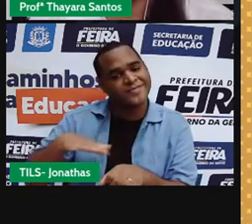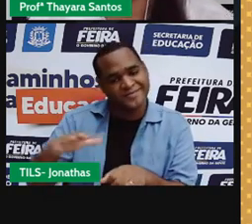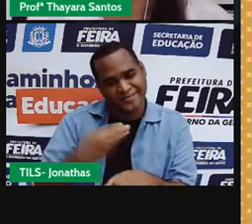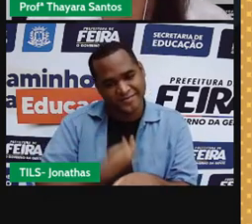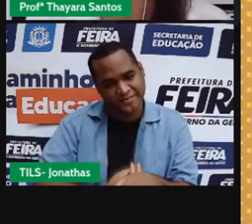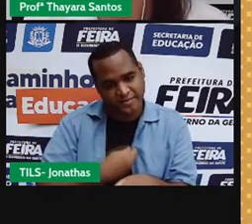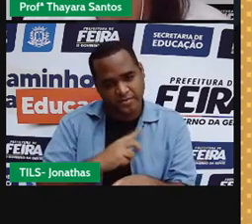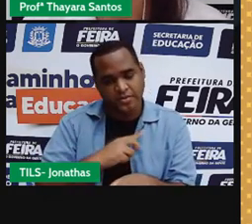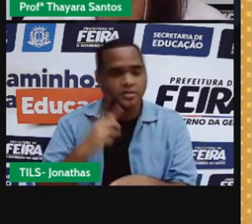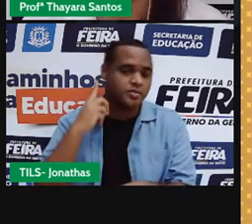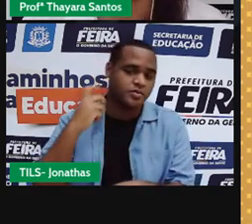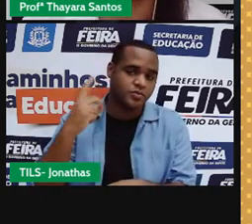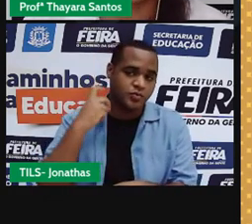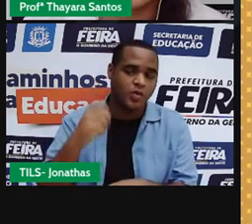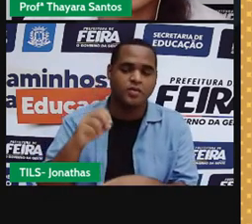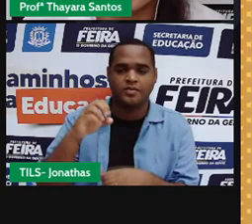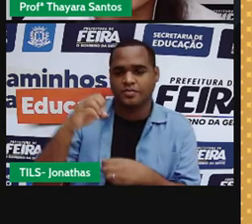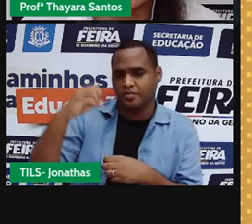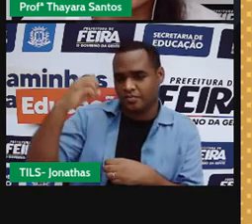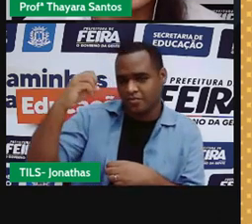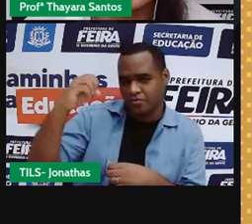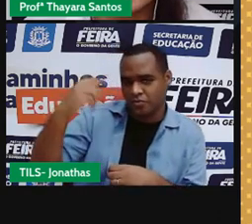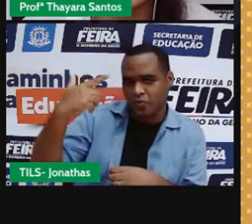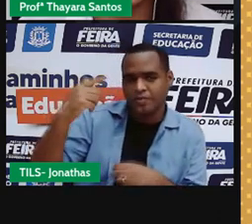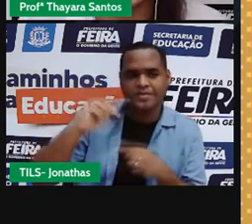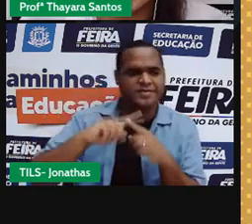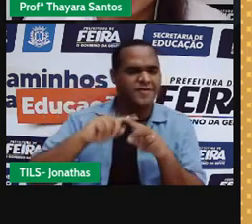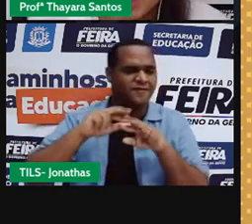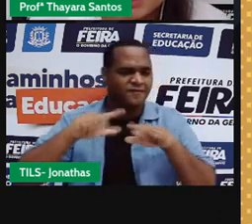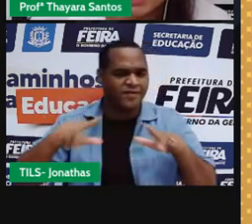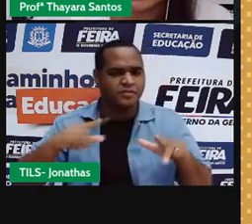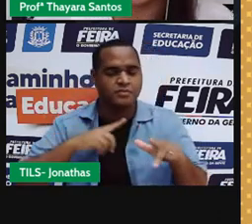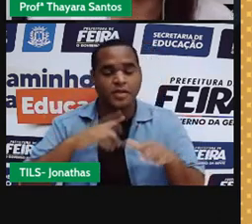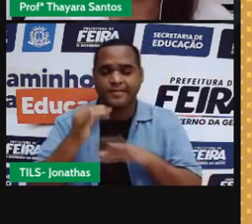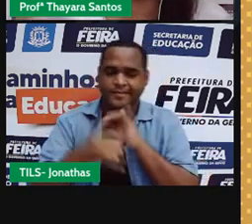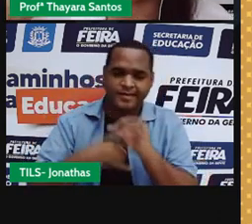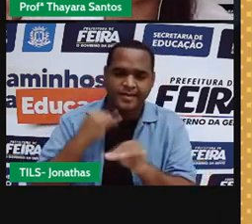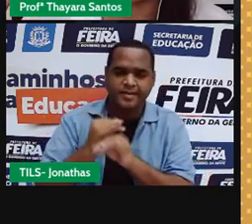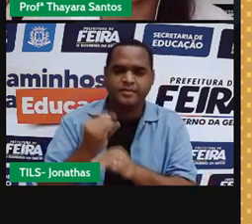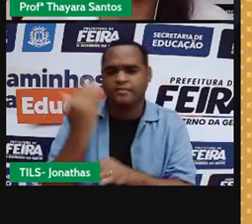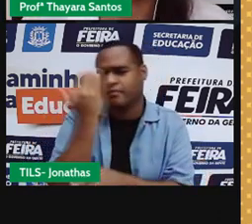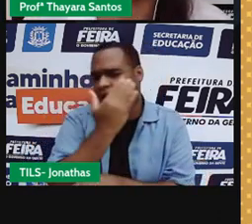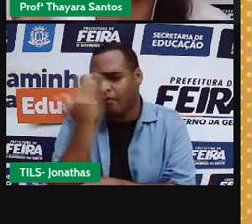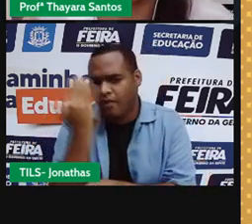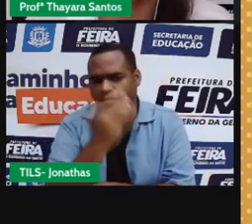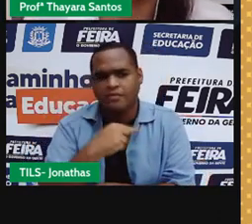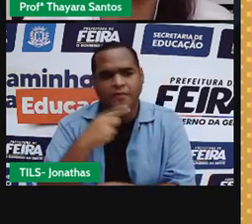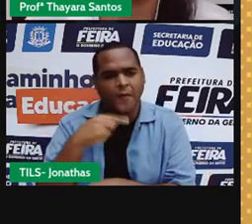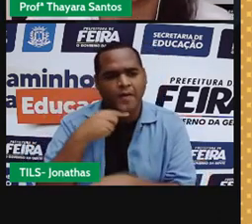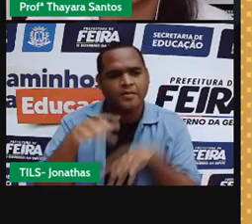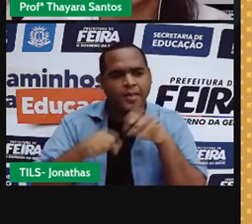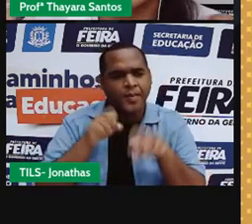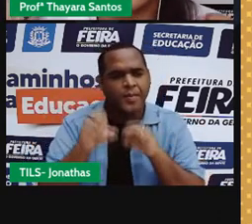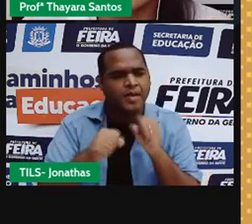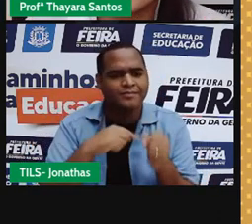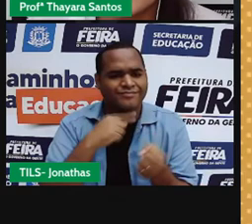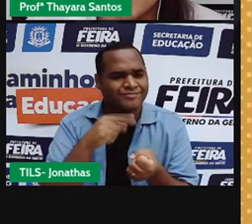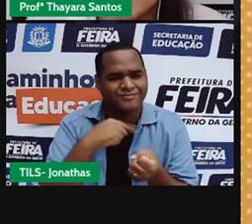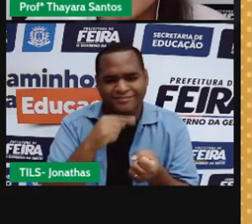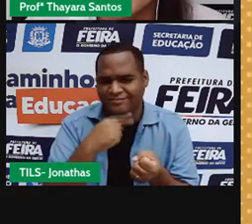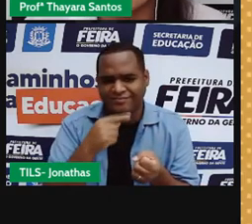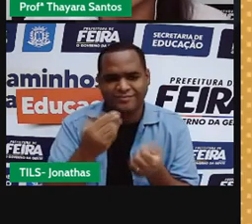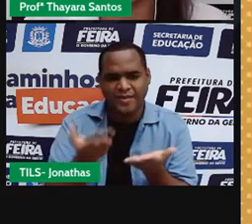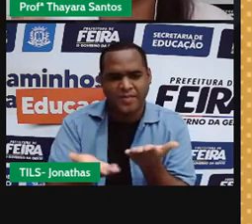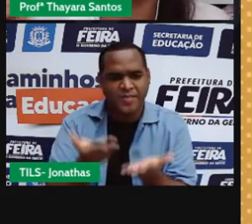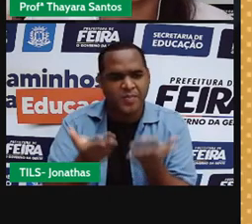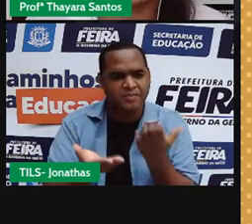do som, da luz, da internet, tudo isso aí a gente sabe que existe, mas a gente não consegue quantificar a massa que